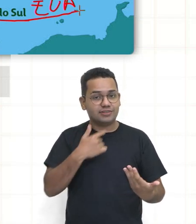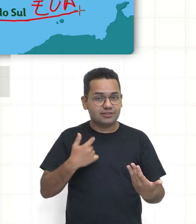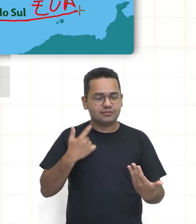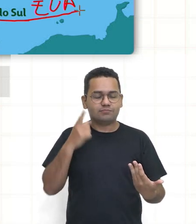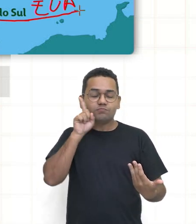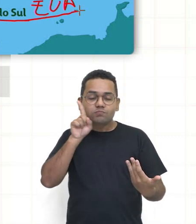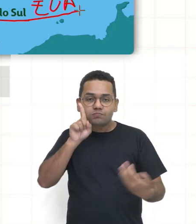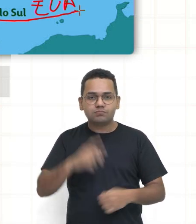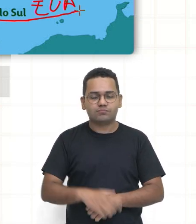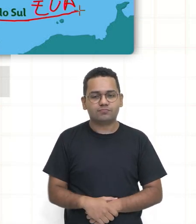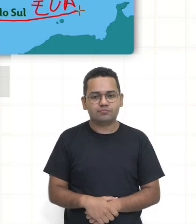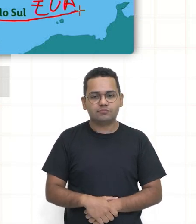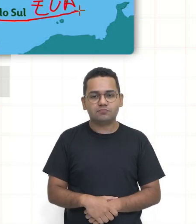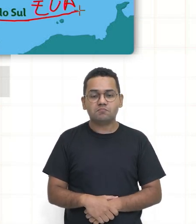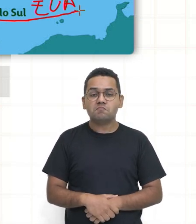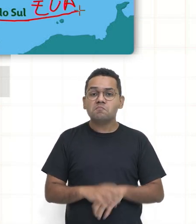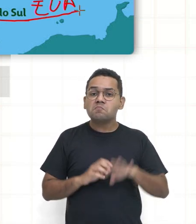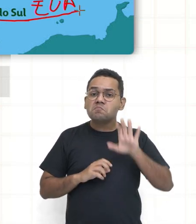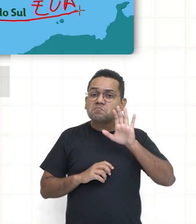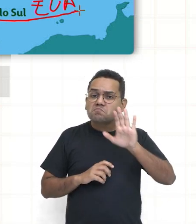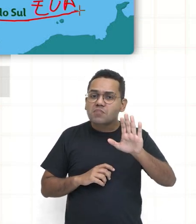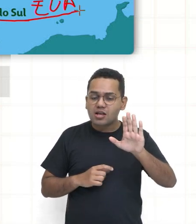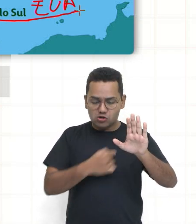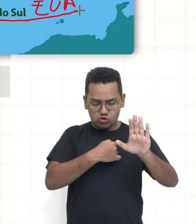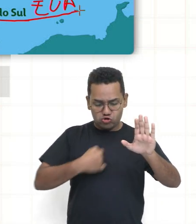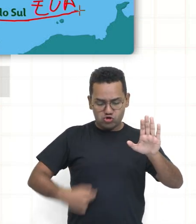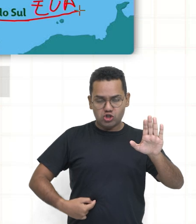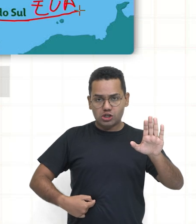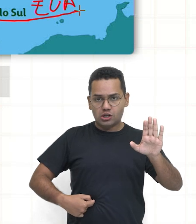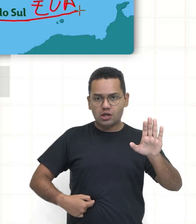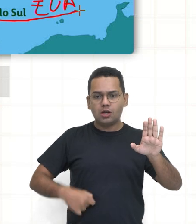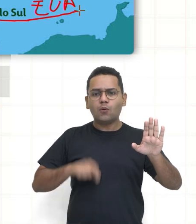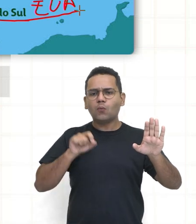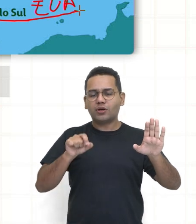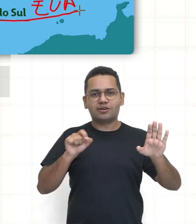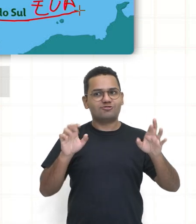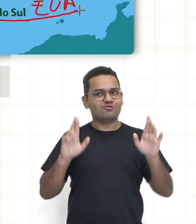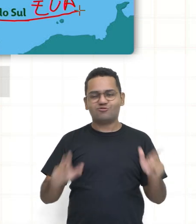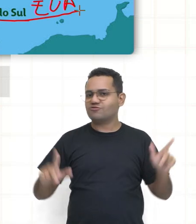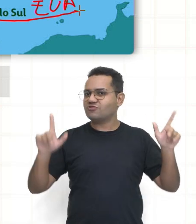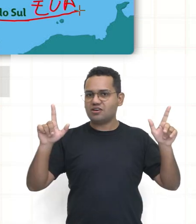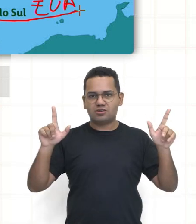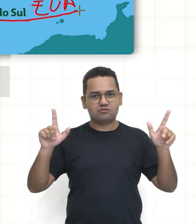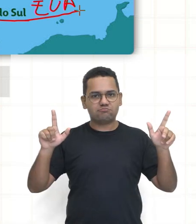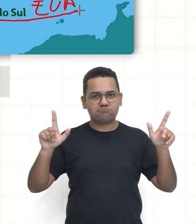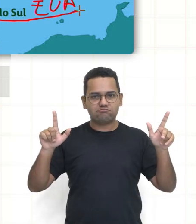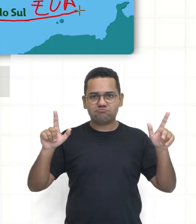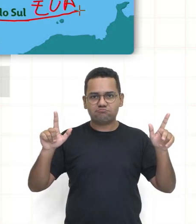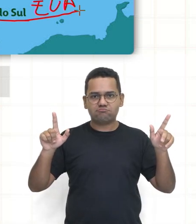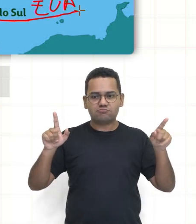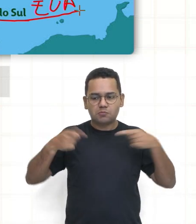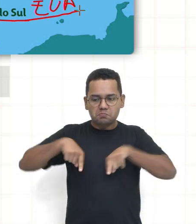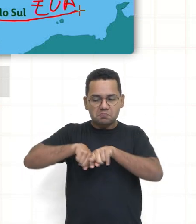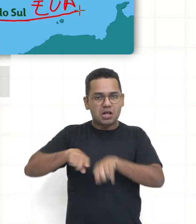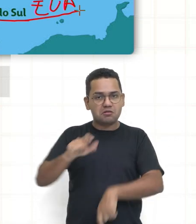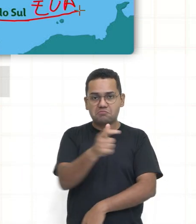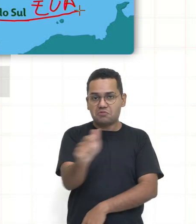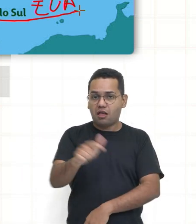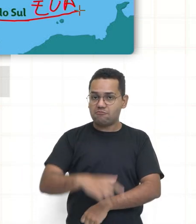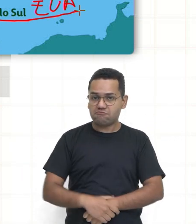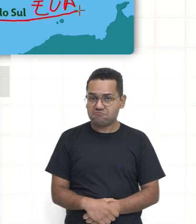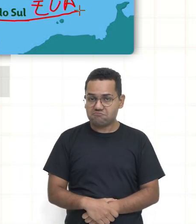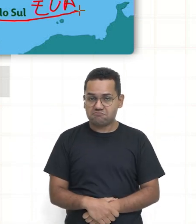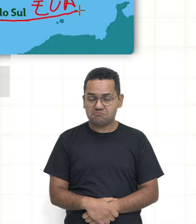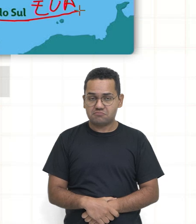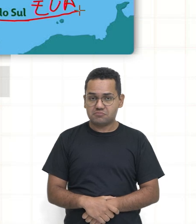Unidos. E lembrando que a China possuía um governo também que não era, assim, aliado aos Estados Unidos. Então, o que